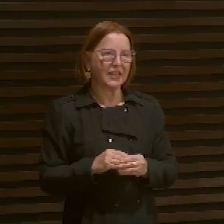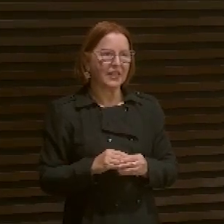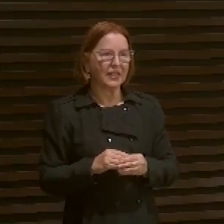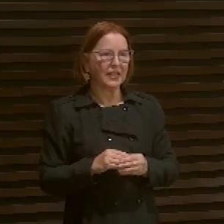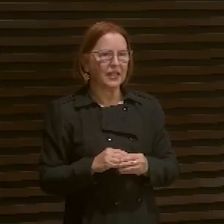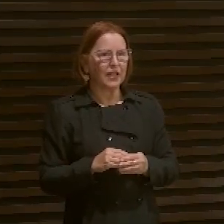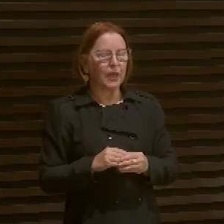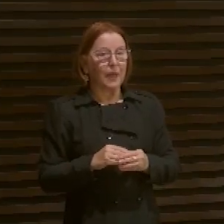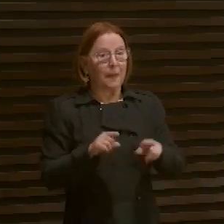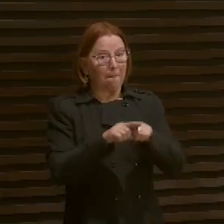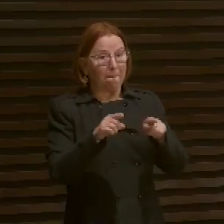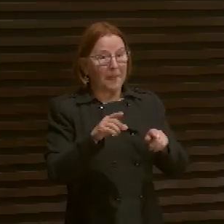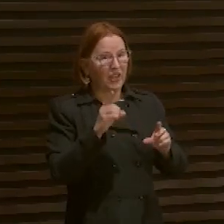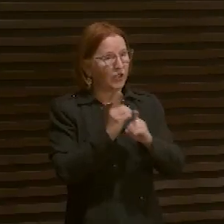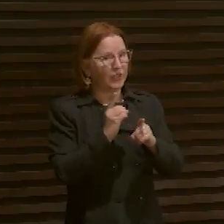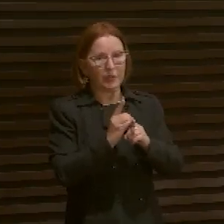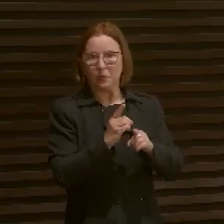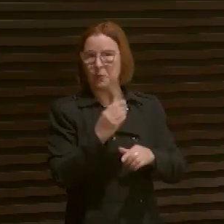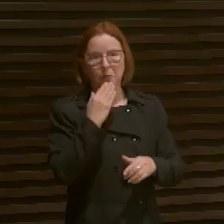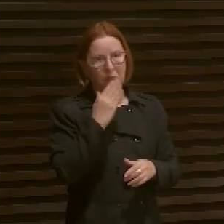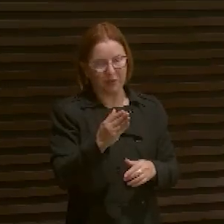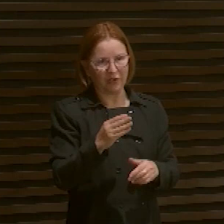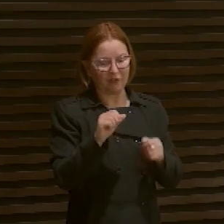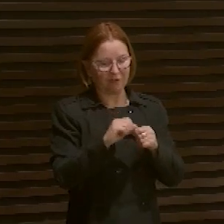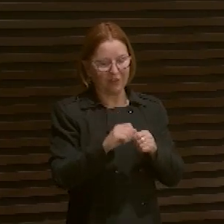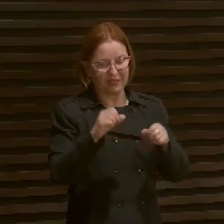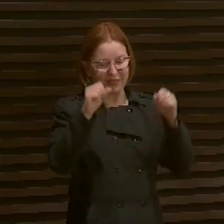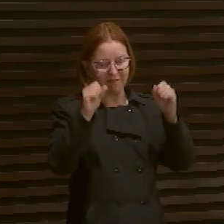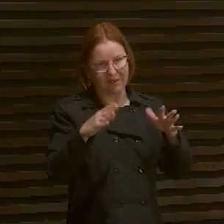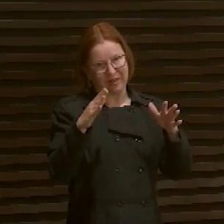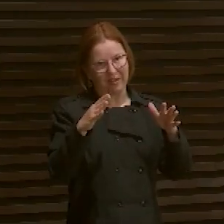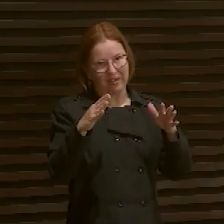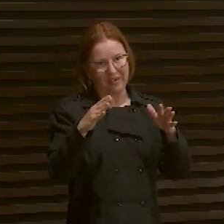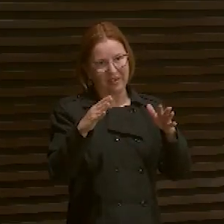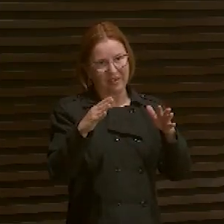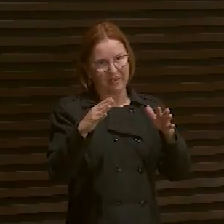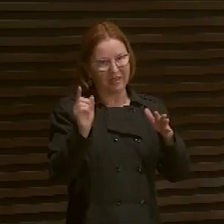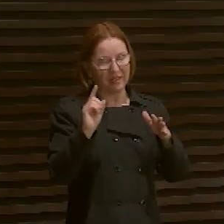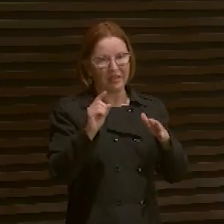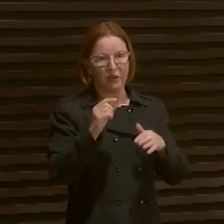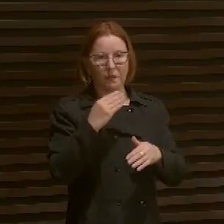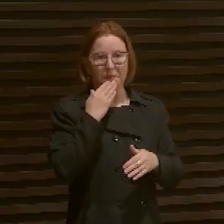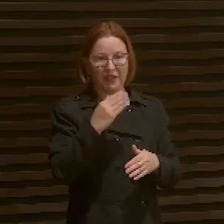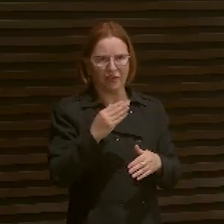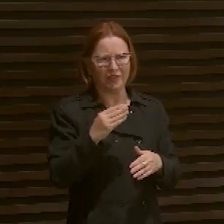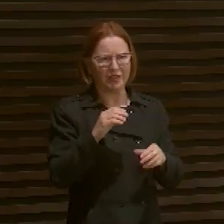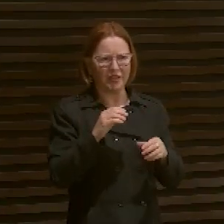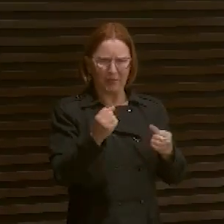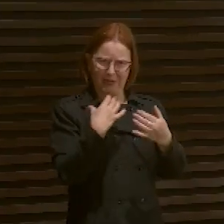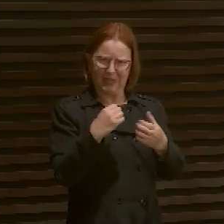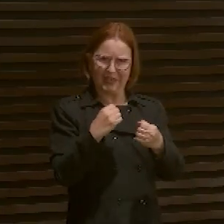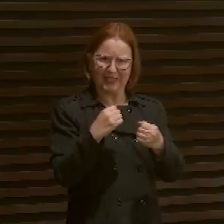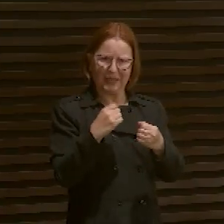milagre. Ou Senhor, ensina-nos a curar. Ou Senhor, ensina-nos a ensinar a Bíblia. Mas isso eles falaram: